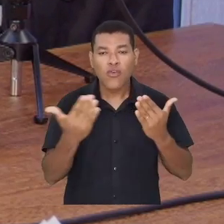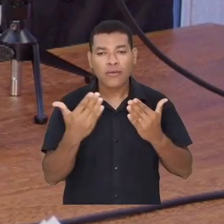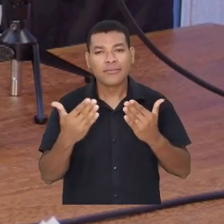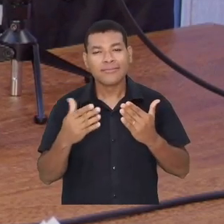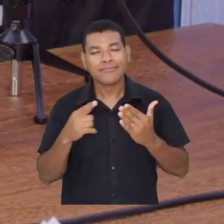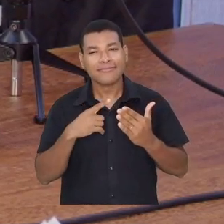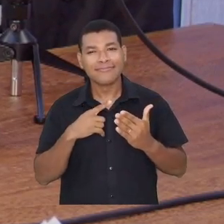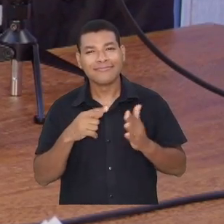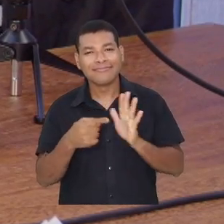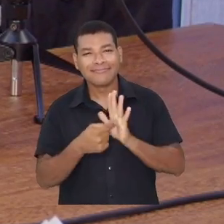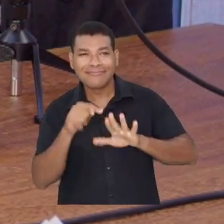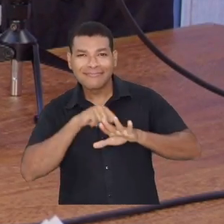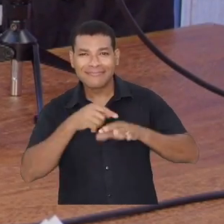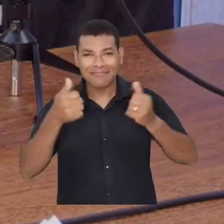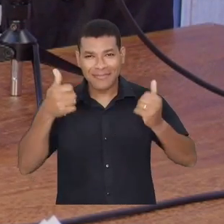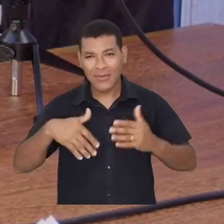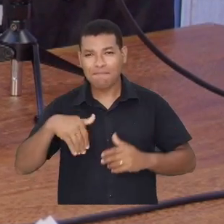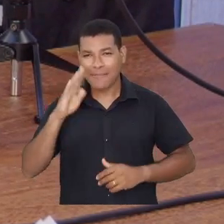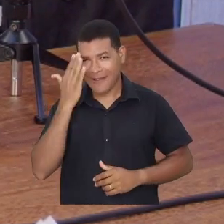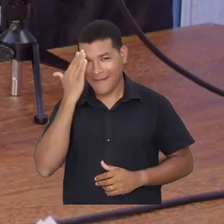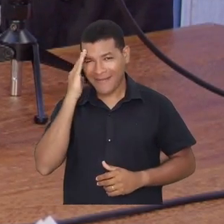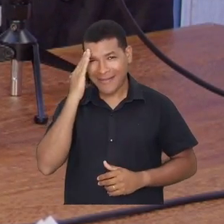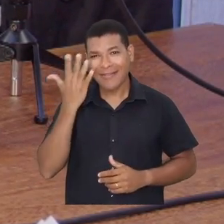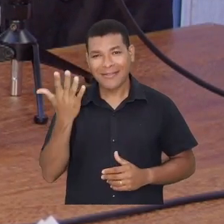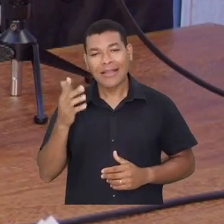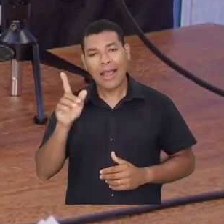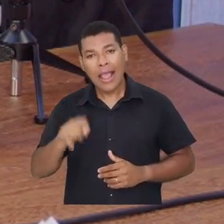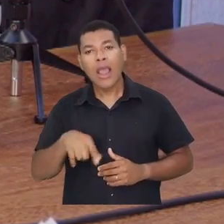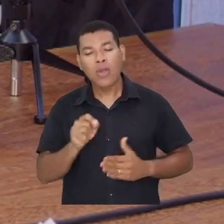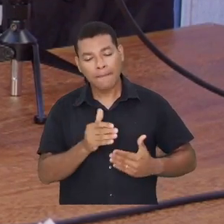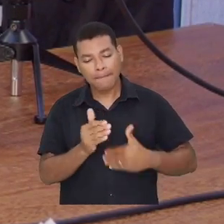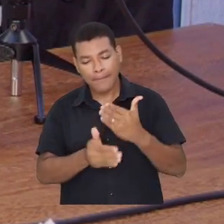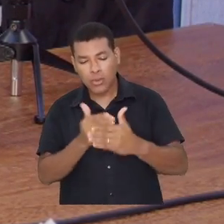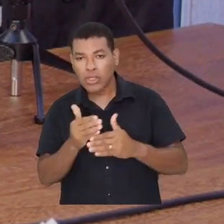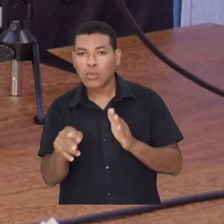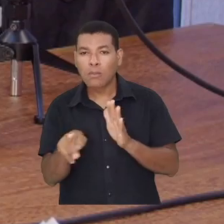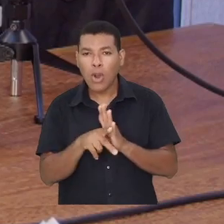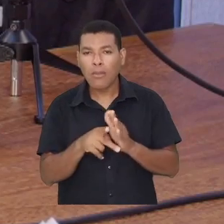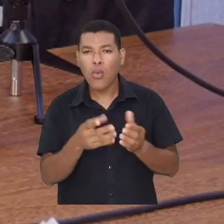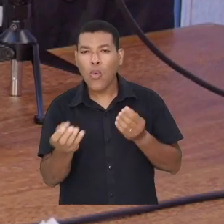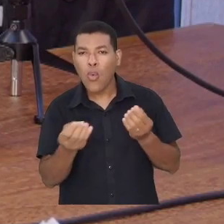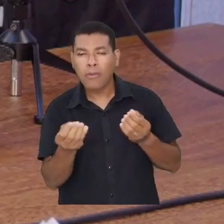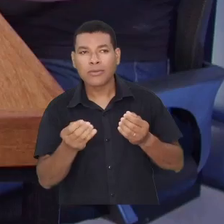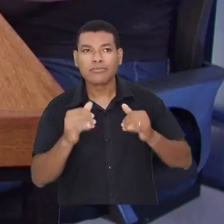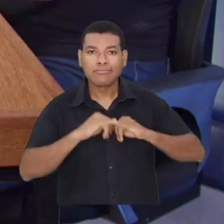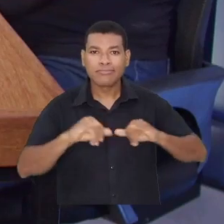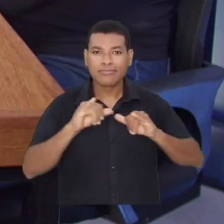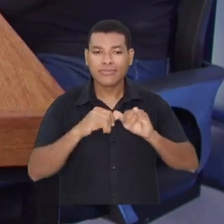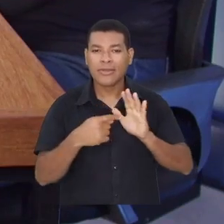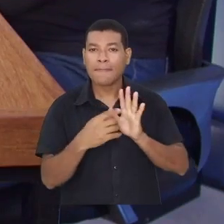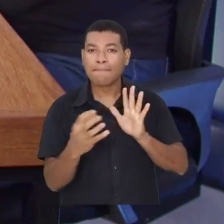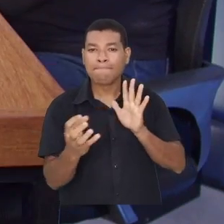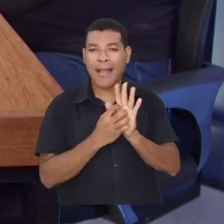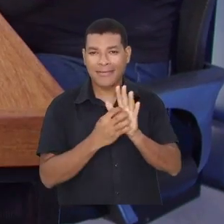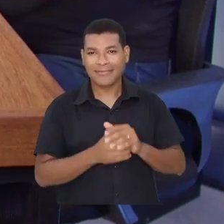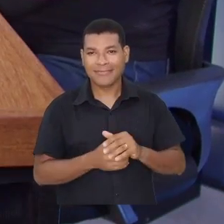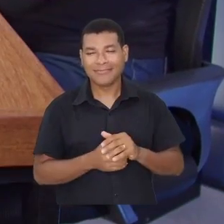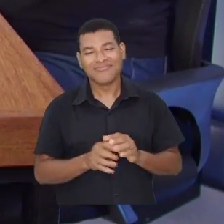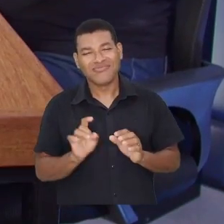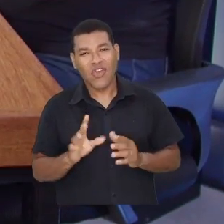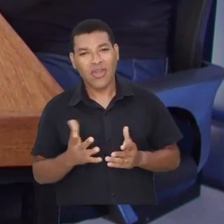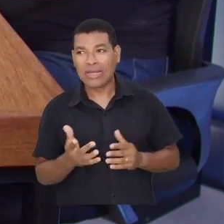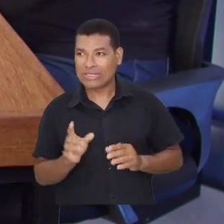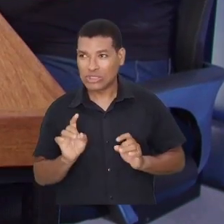fácil de entender, né? É um processo de gestão da marca empregadora. Isso é EB. Só isso. Muito bom. Só tudo só isso. Só tudo